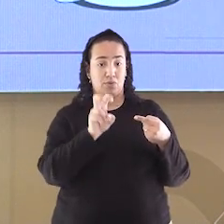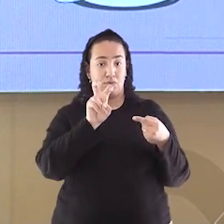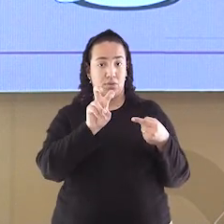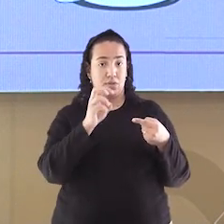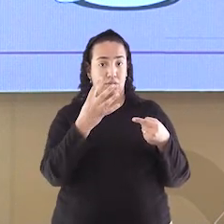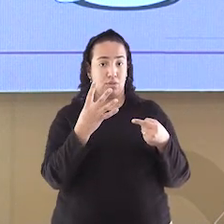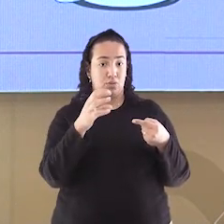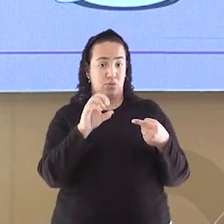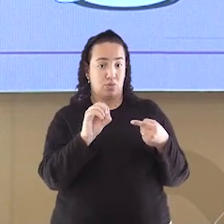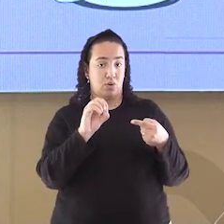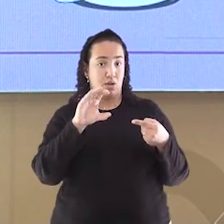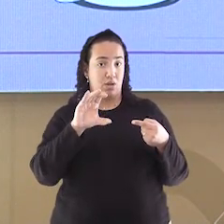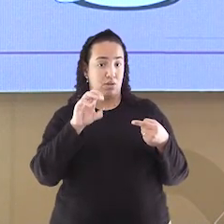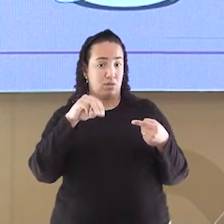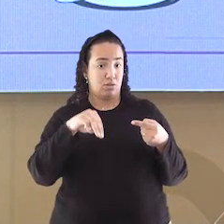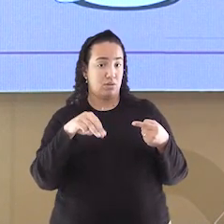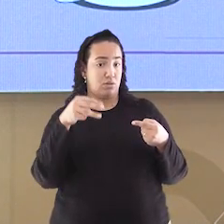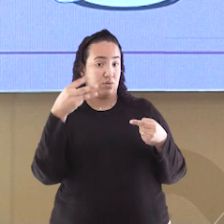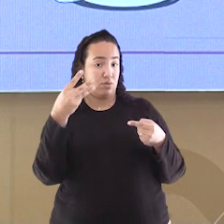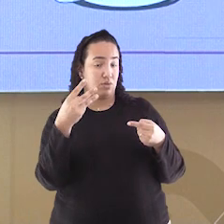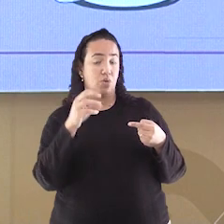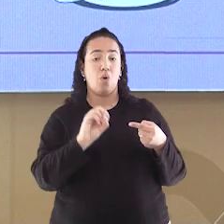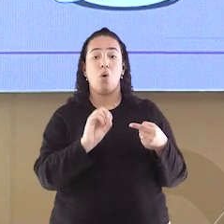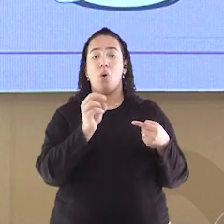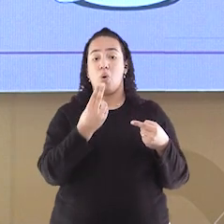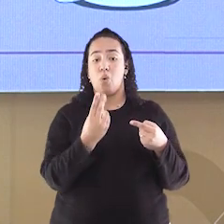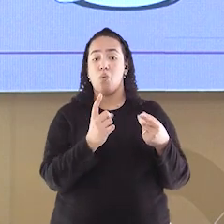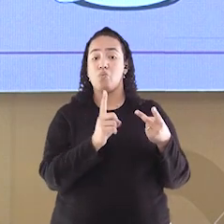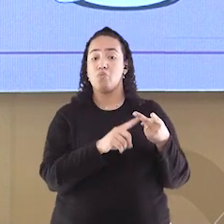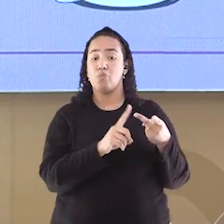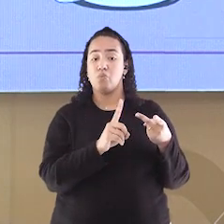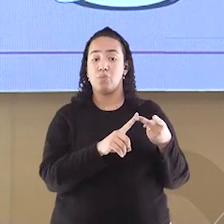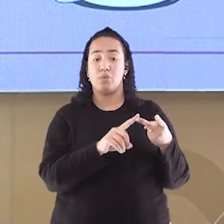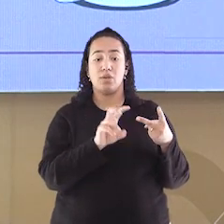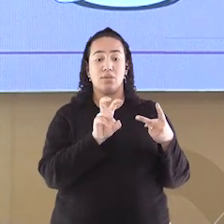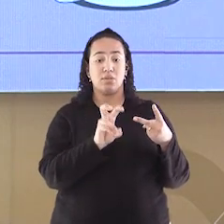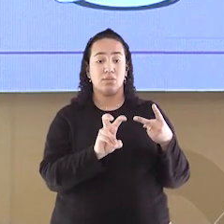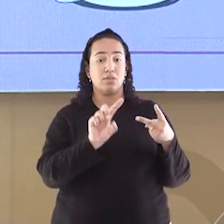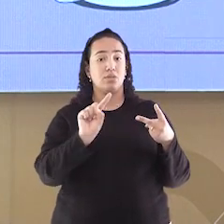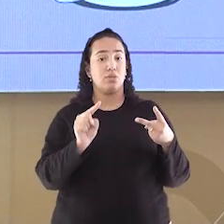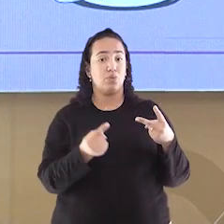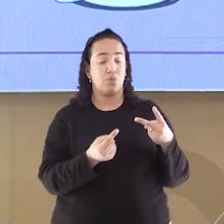1540 centímetros cúbicos, ou seria a alternativa B,